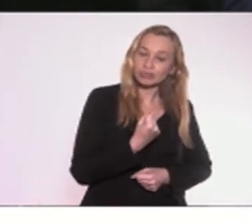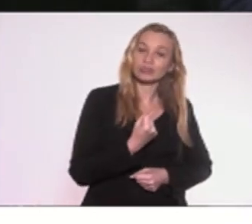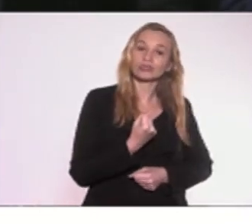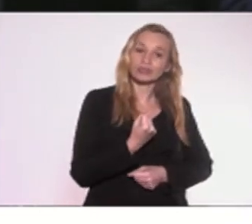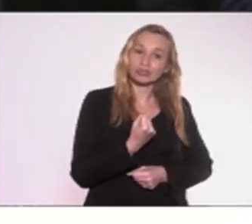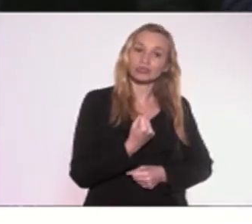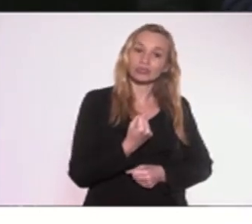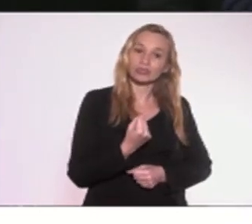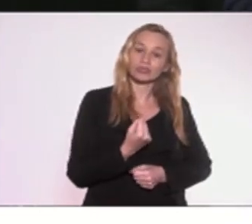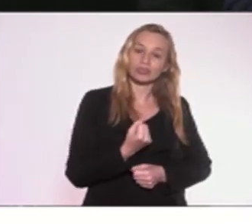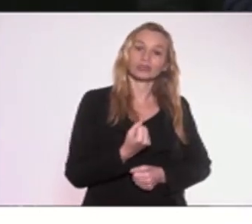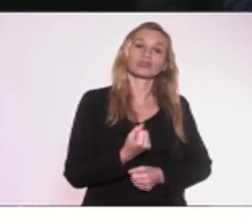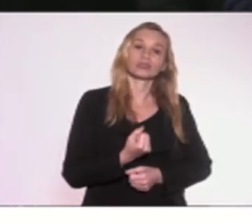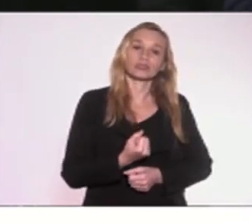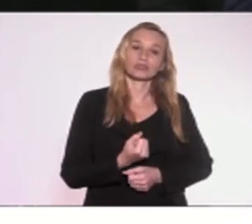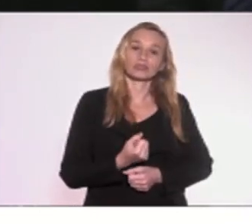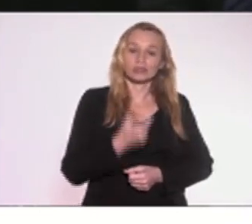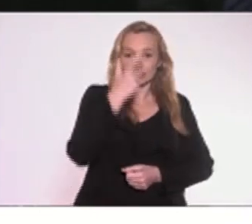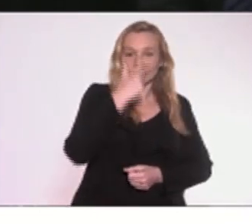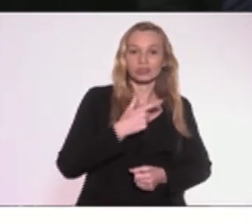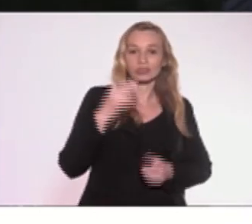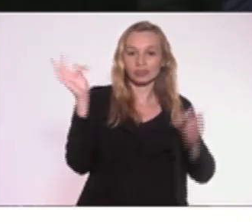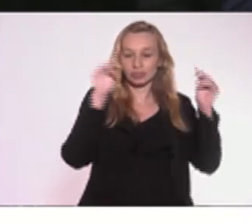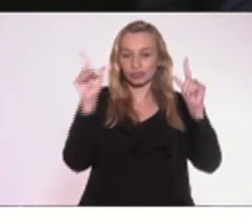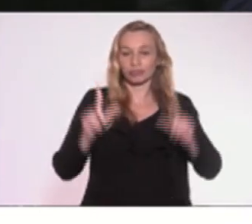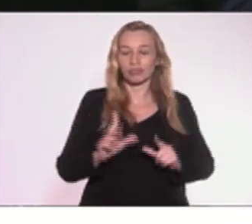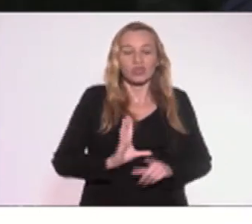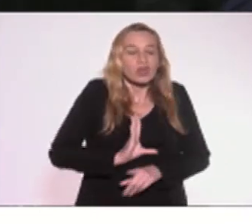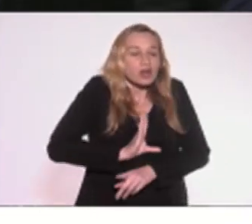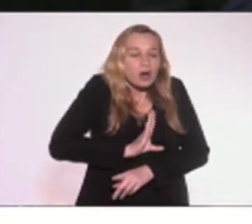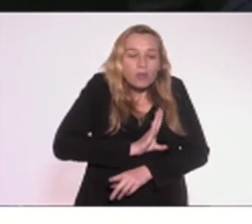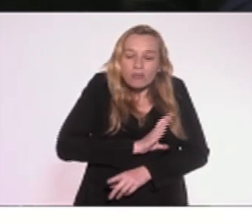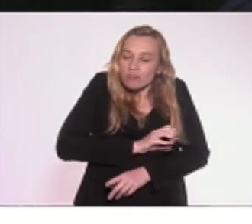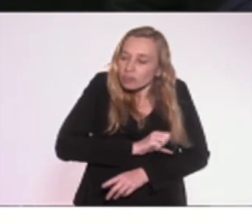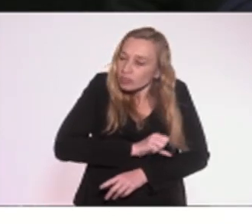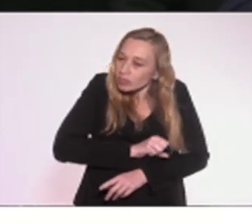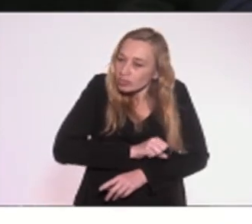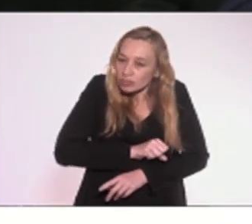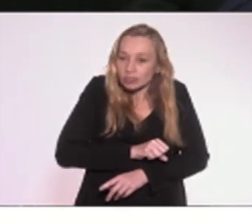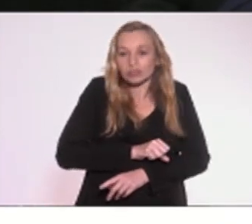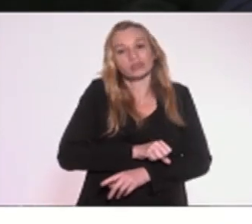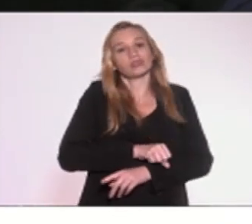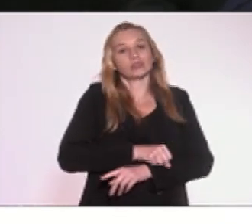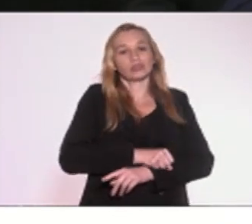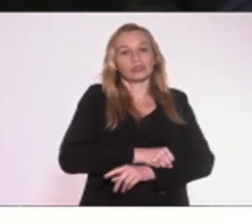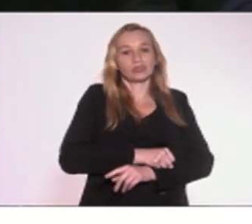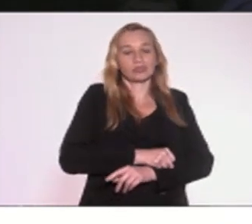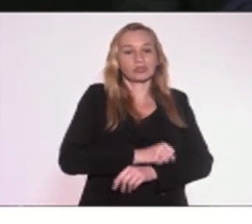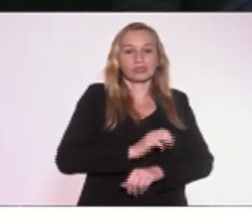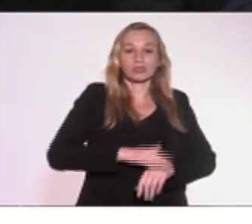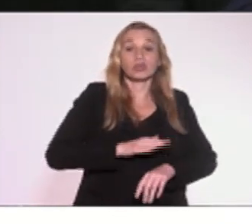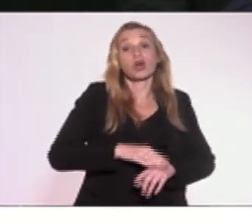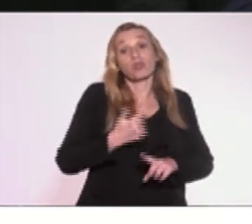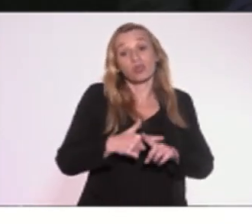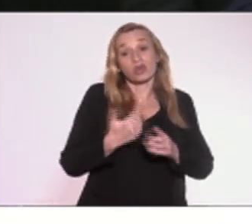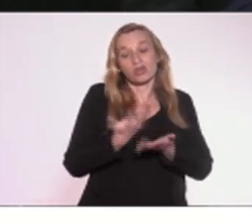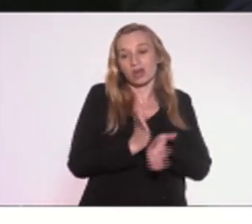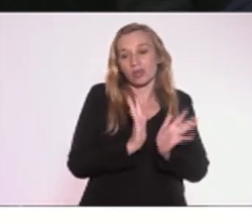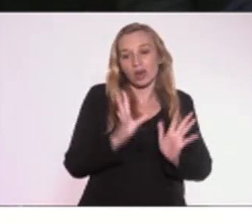trabalho. Amem desesperadamente, porque acaba rápido.